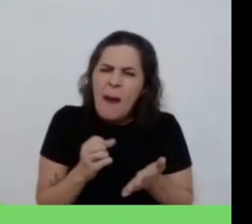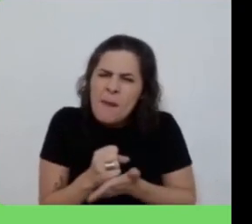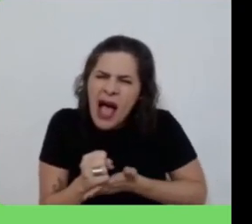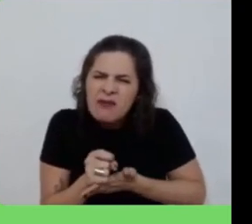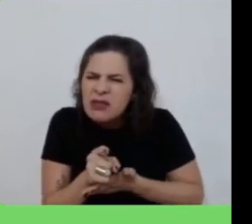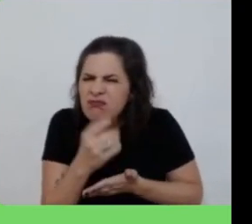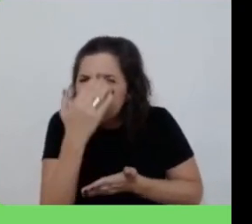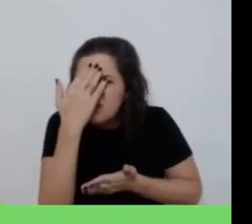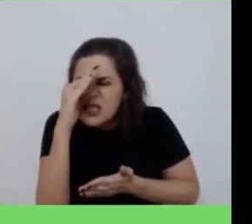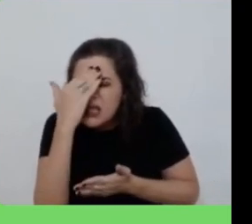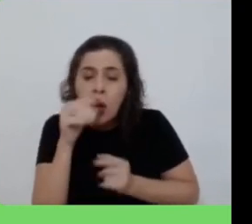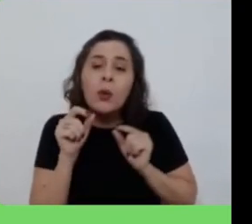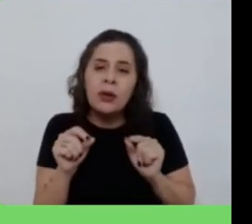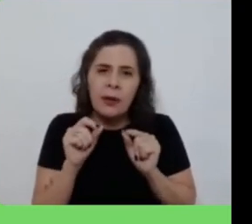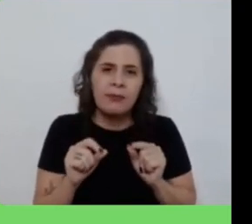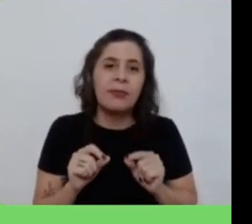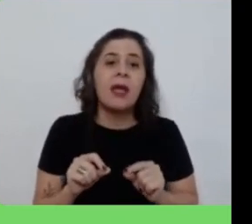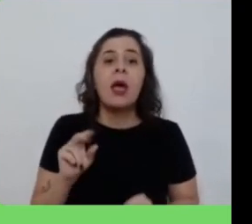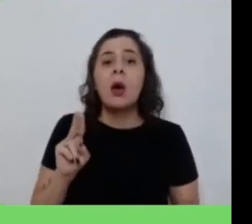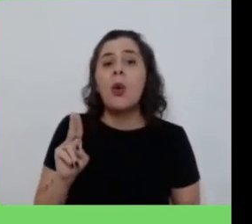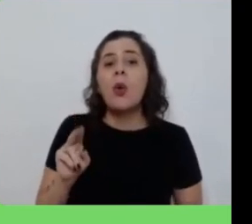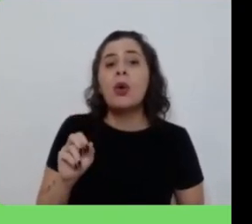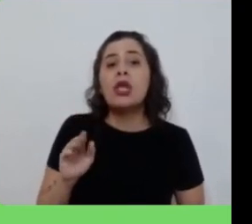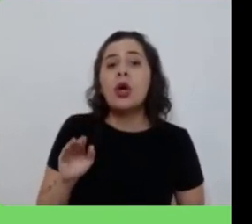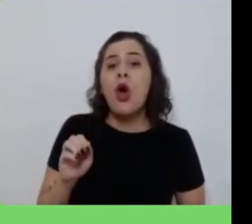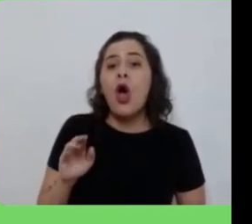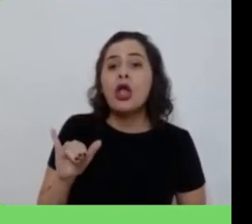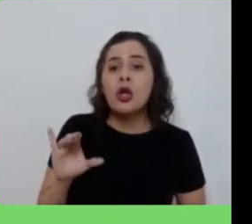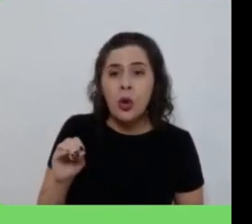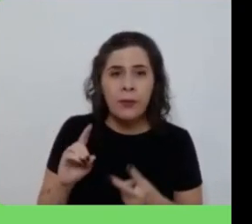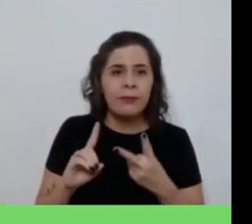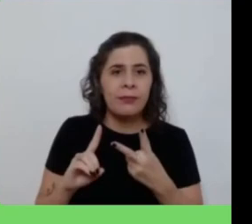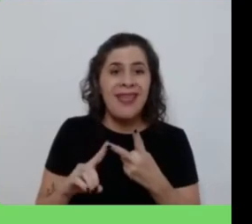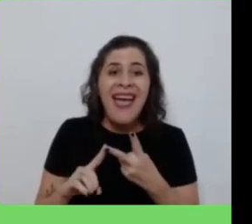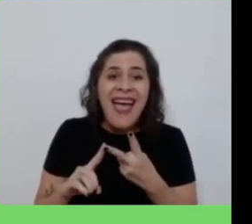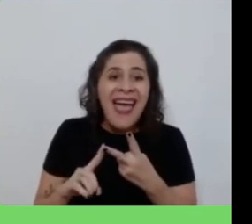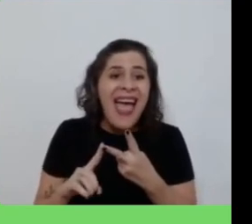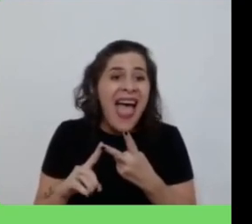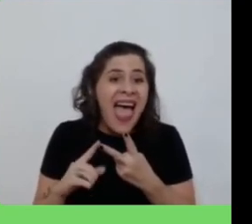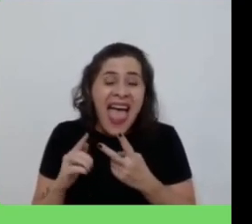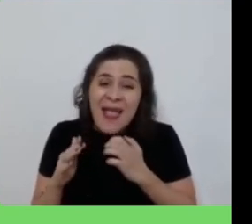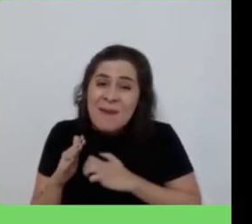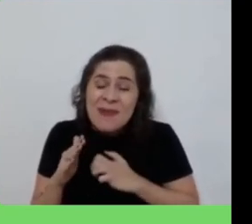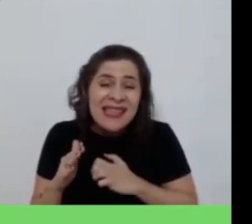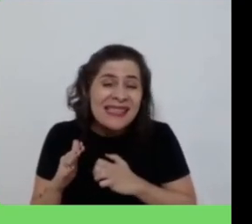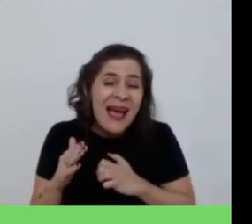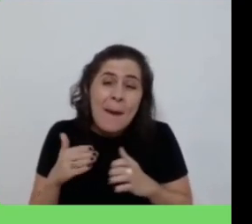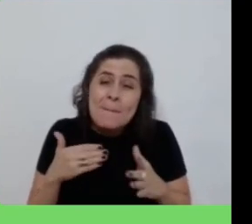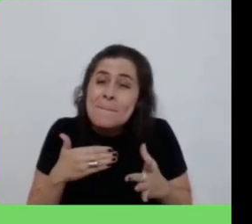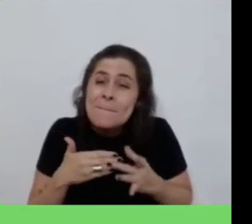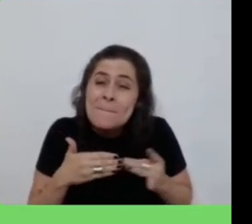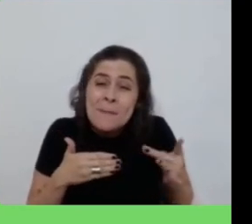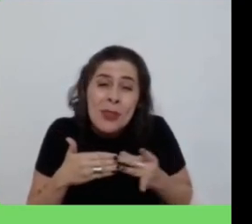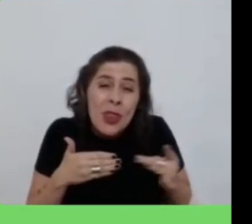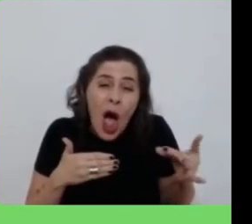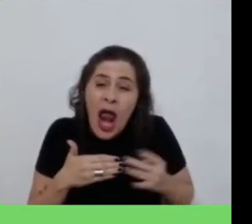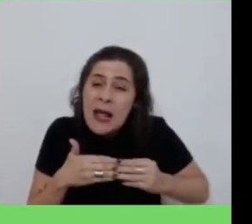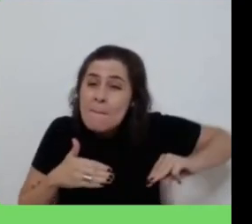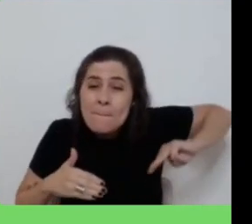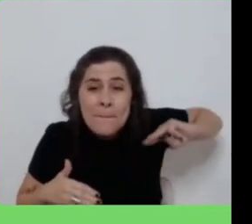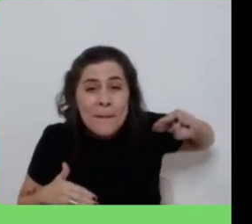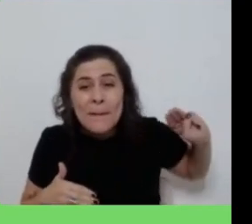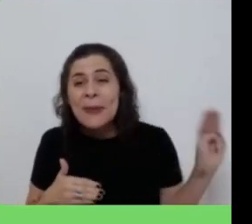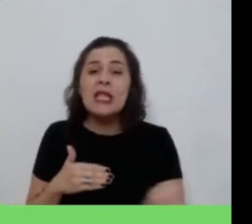unicórnio são empresas que valem mais de 1 bilhão de Dólares tá gente nós não estamos falando aqui de reais então a wildlife é uma empresa que já